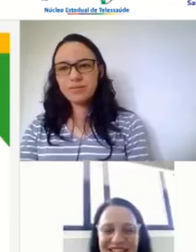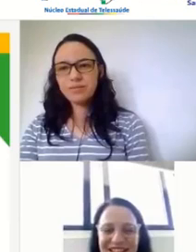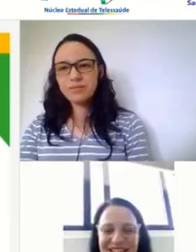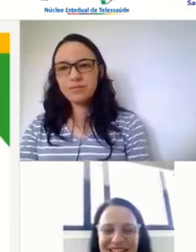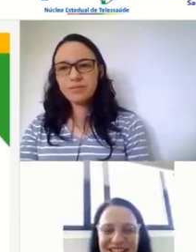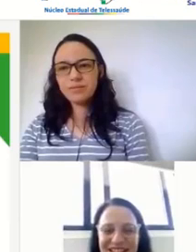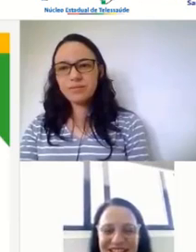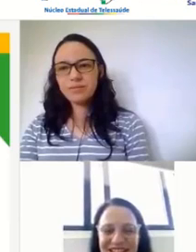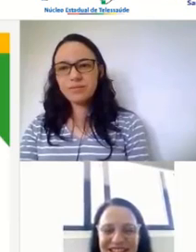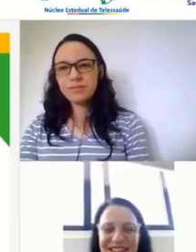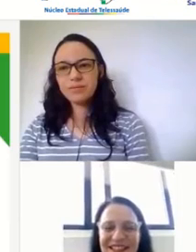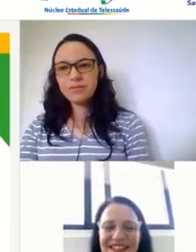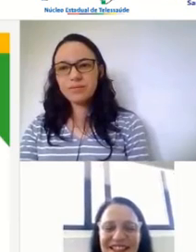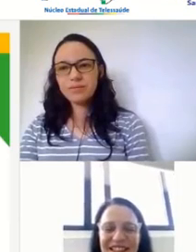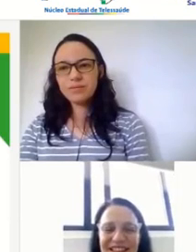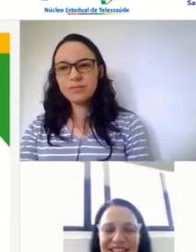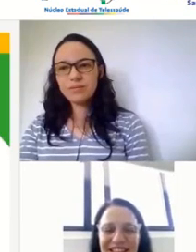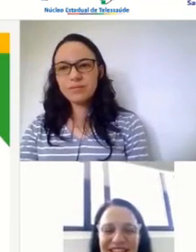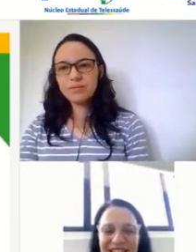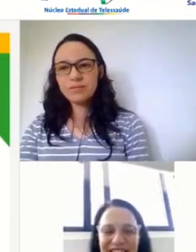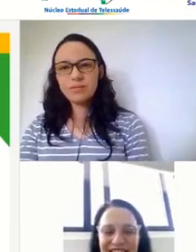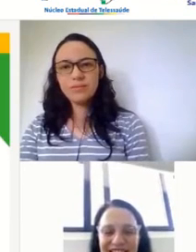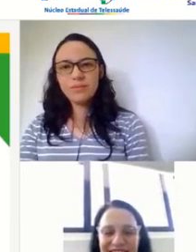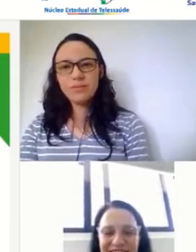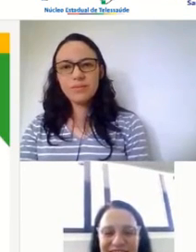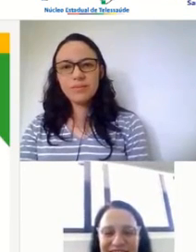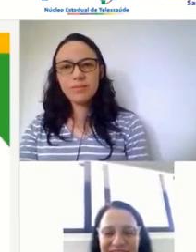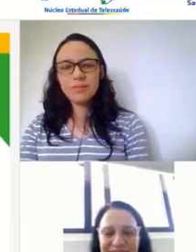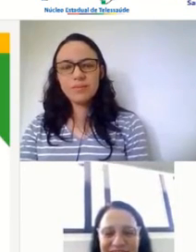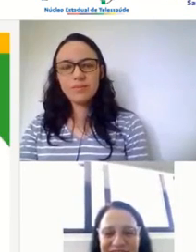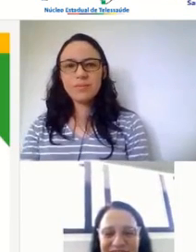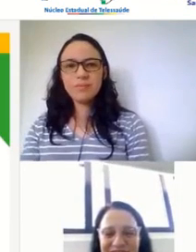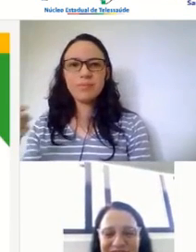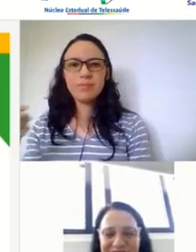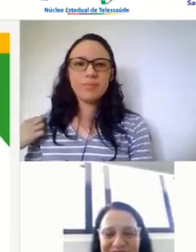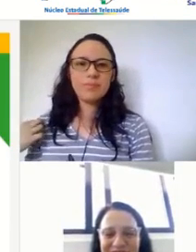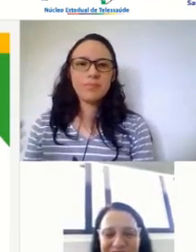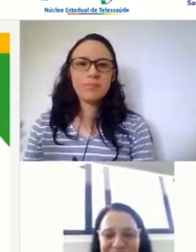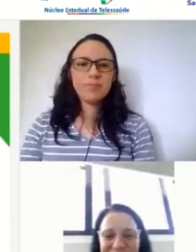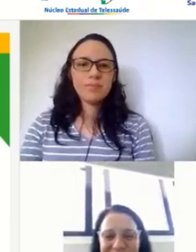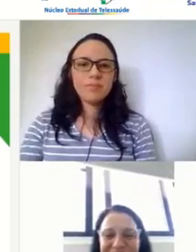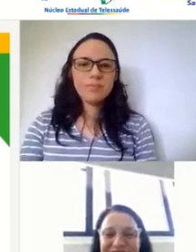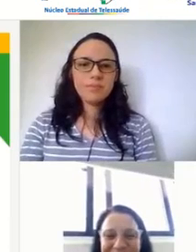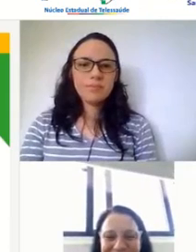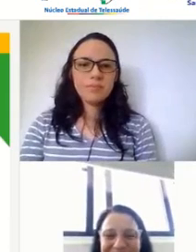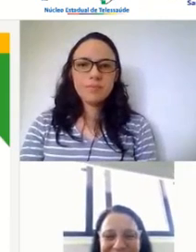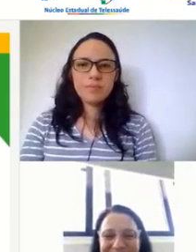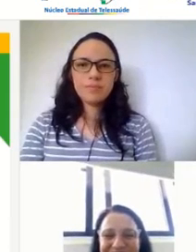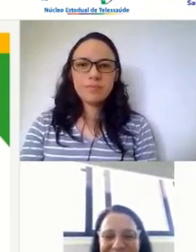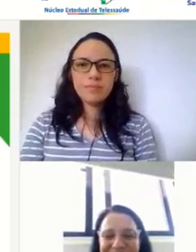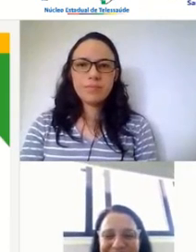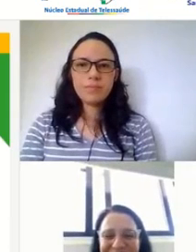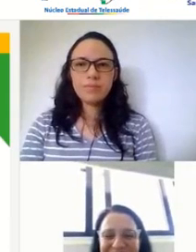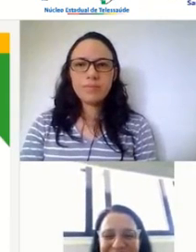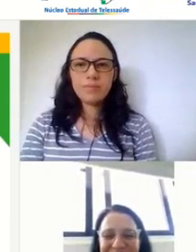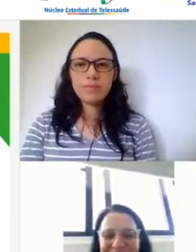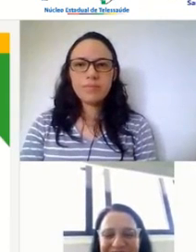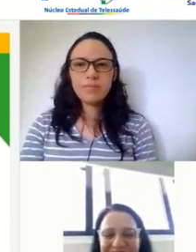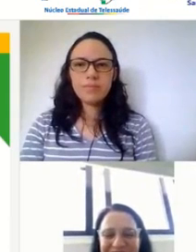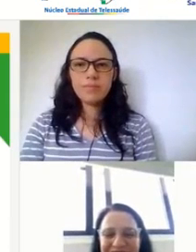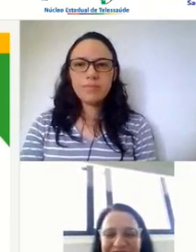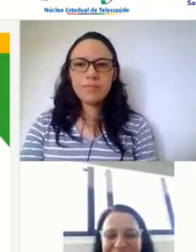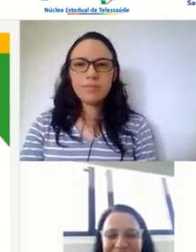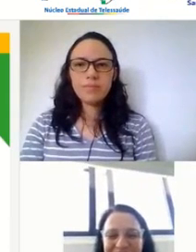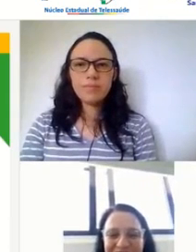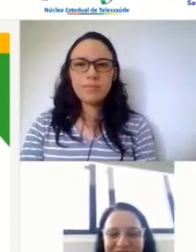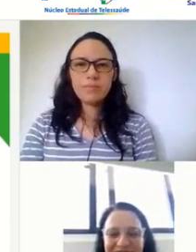de jaboatão da residência multiprofissional básica e saúde da família então